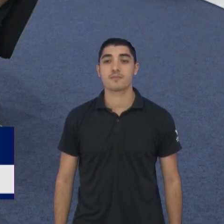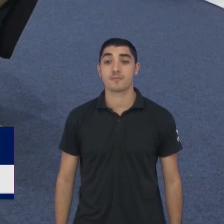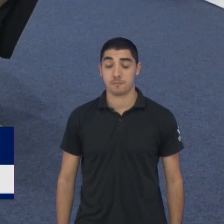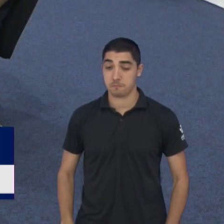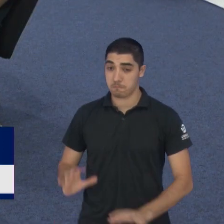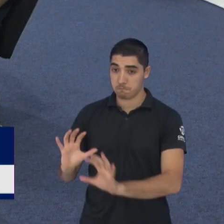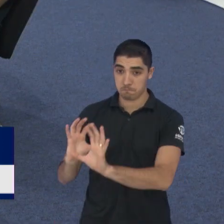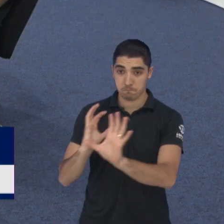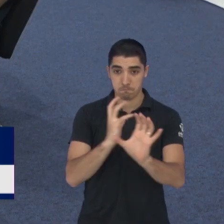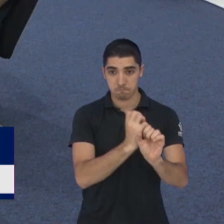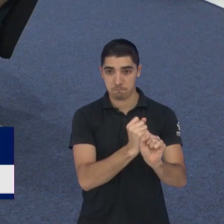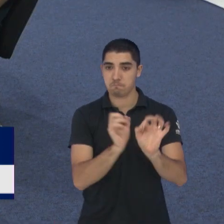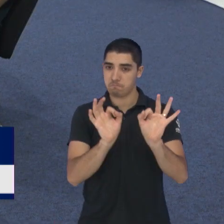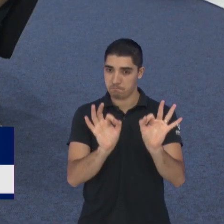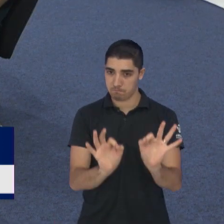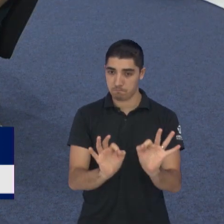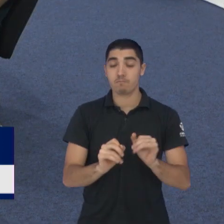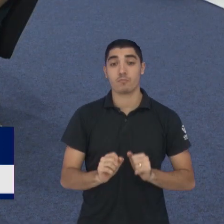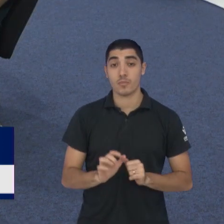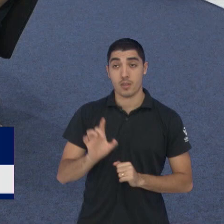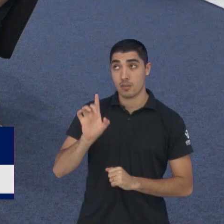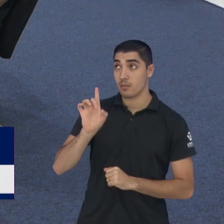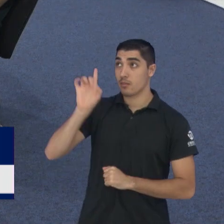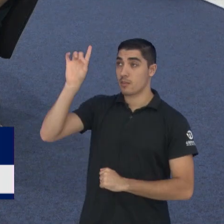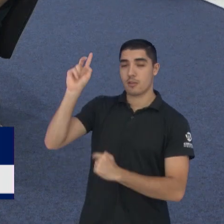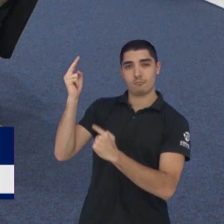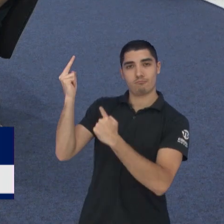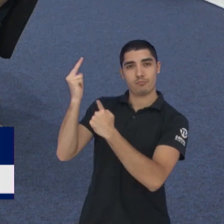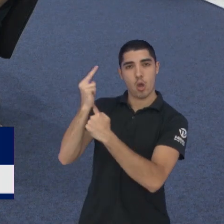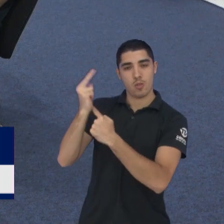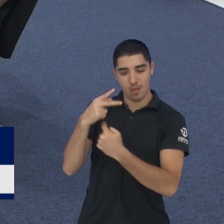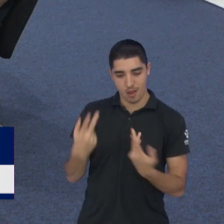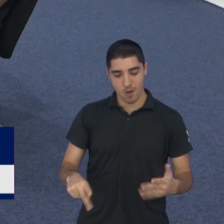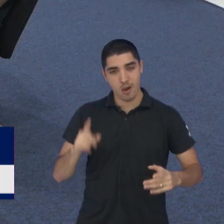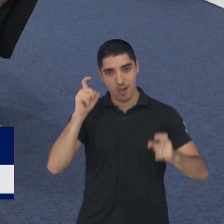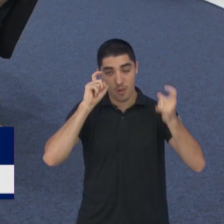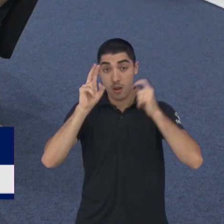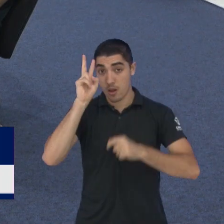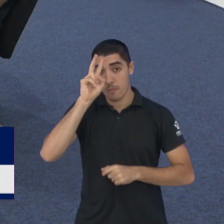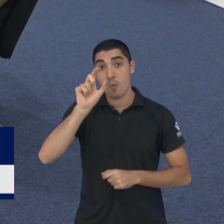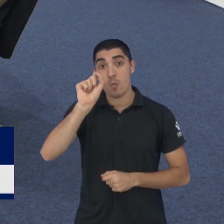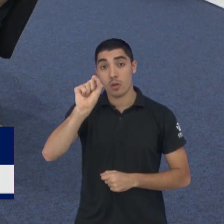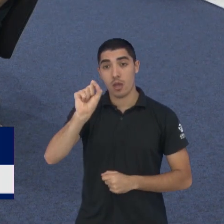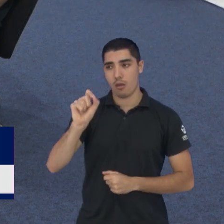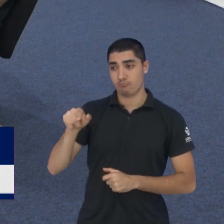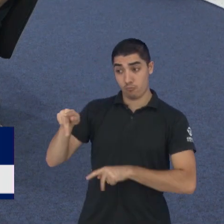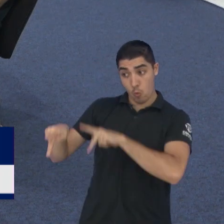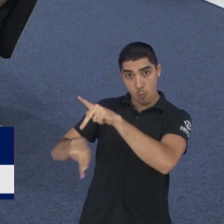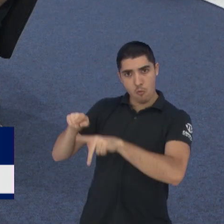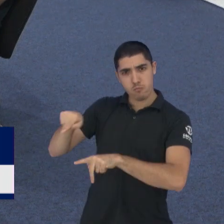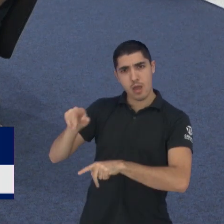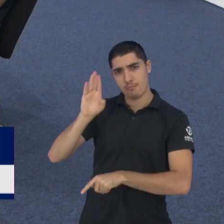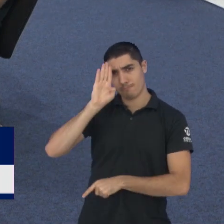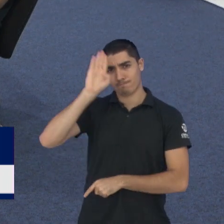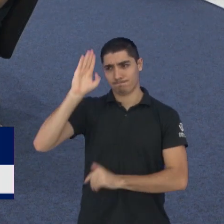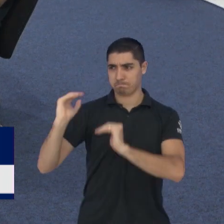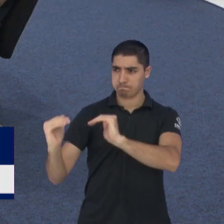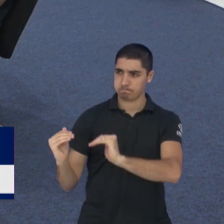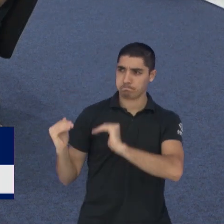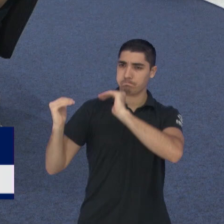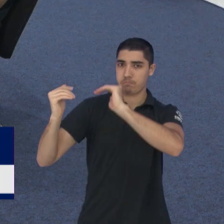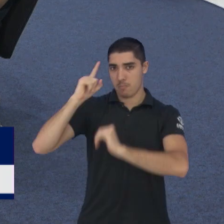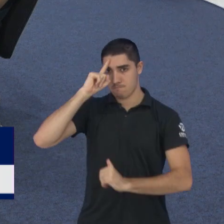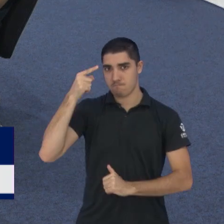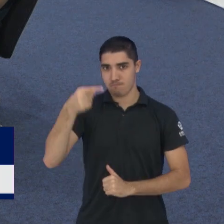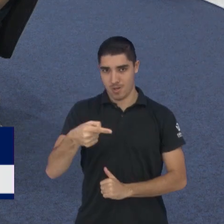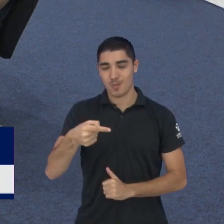Havendo o número legal, sobre a proteção de Deus, lembrando que todo poder emana do povo, declara aberta